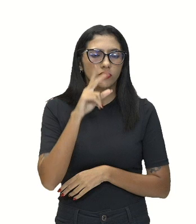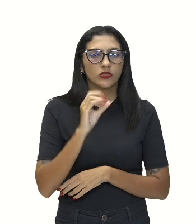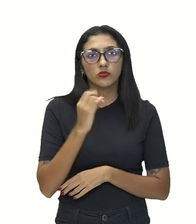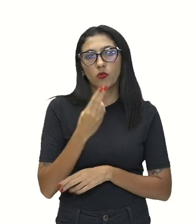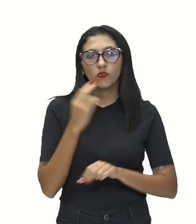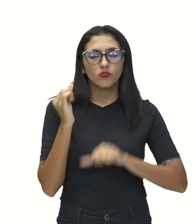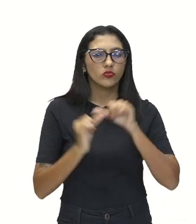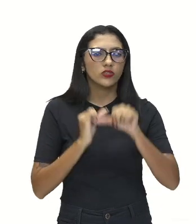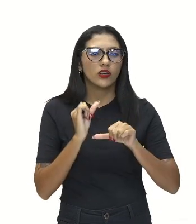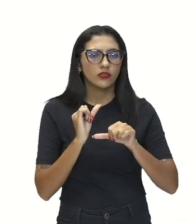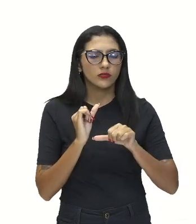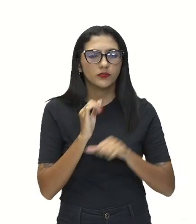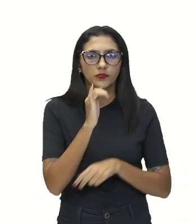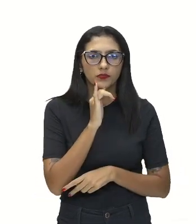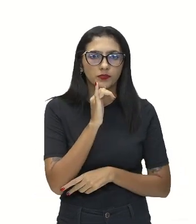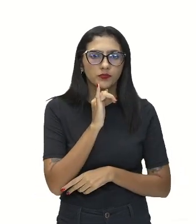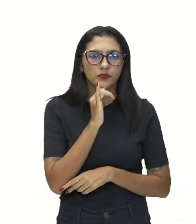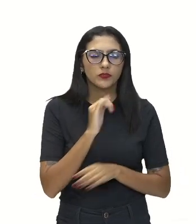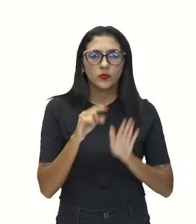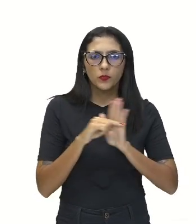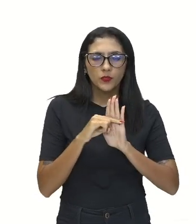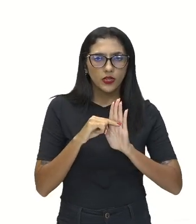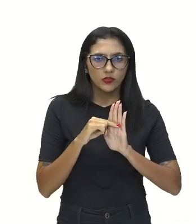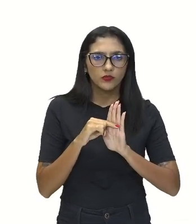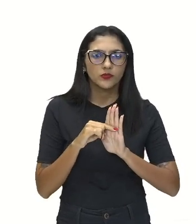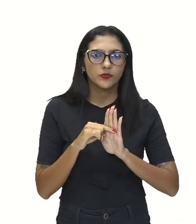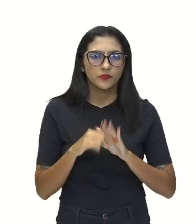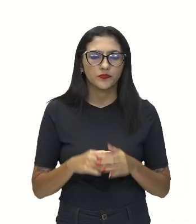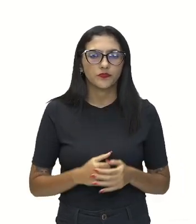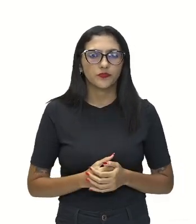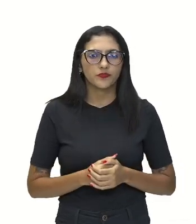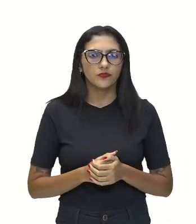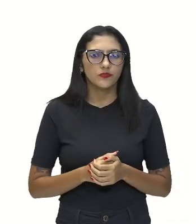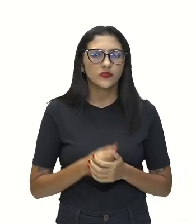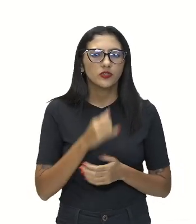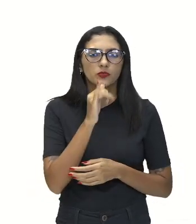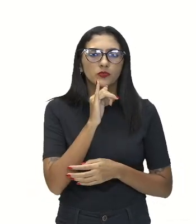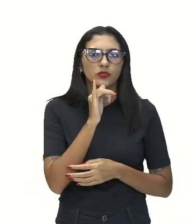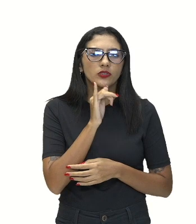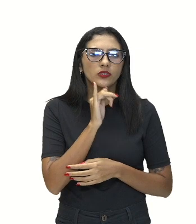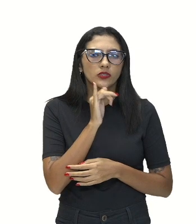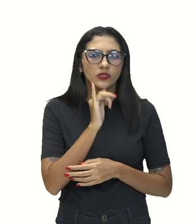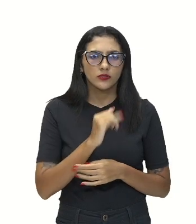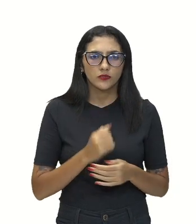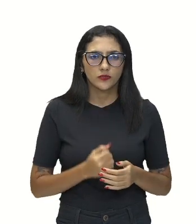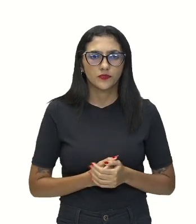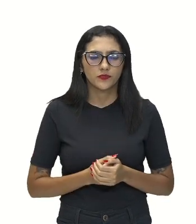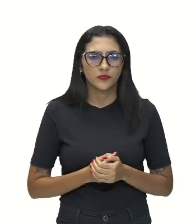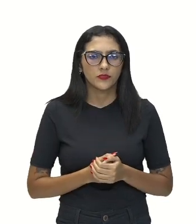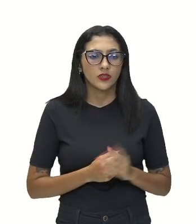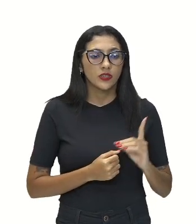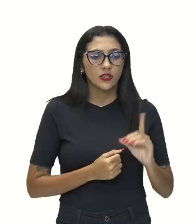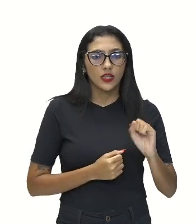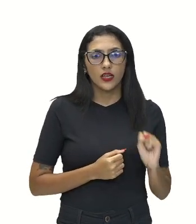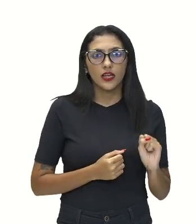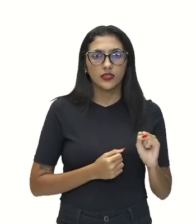gente fazer algumas considerações sobre essa questão aí da gente, de